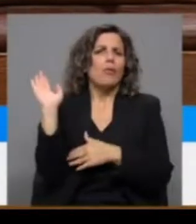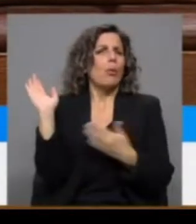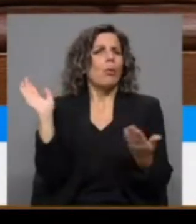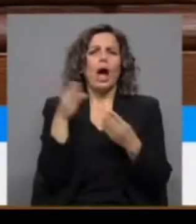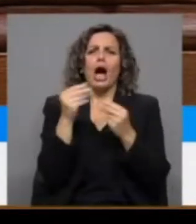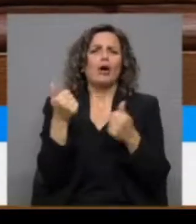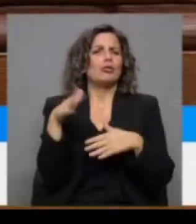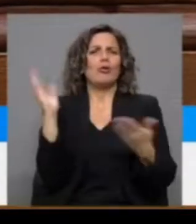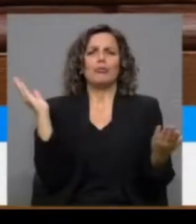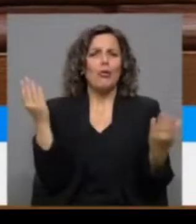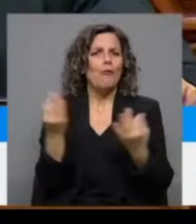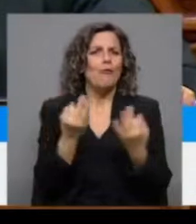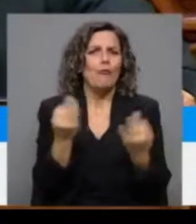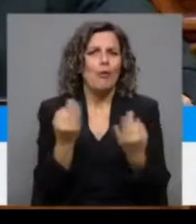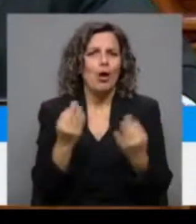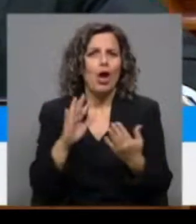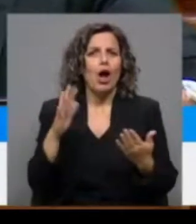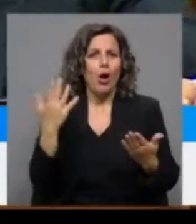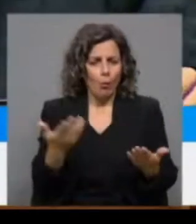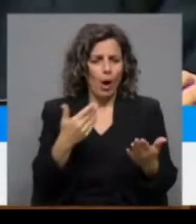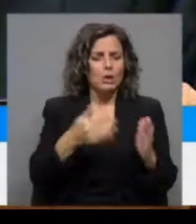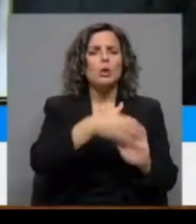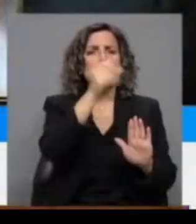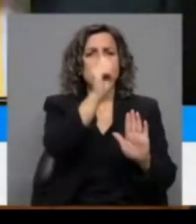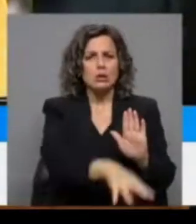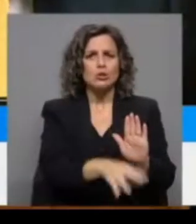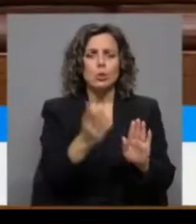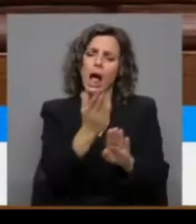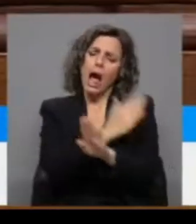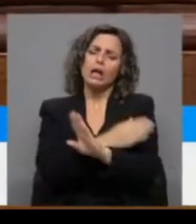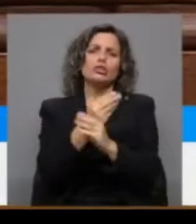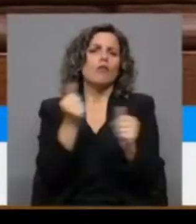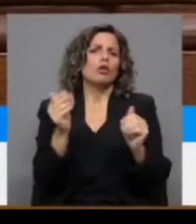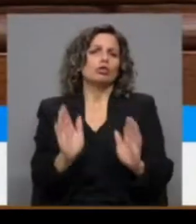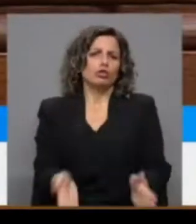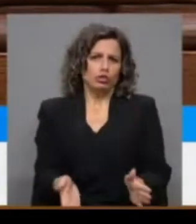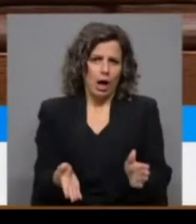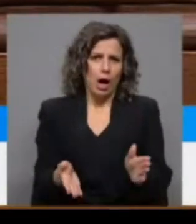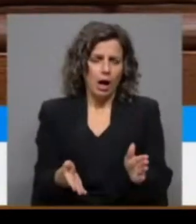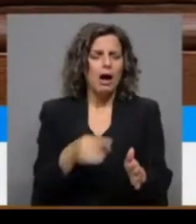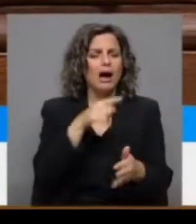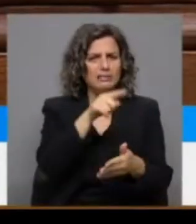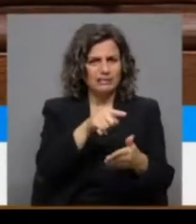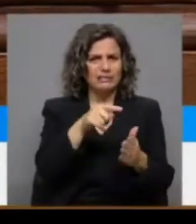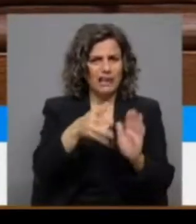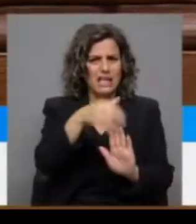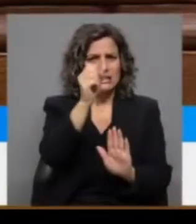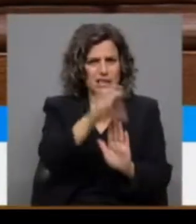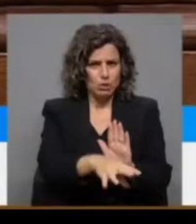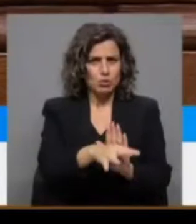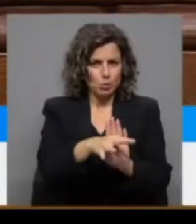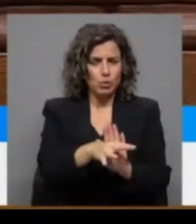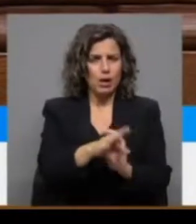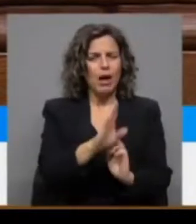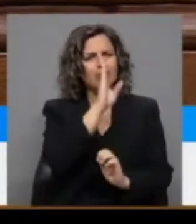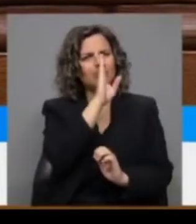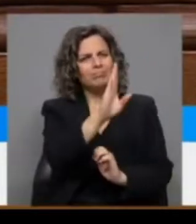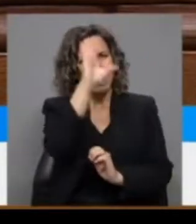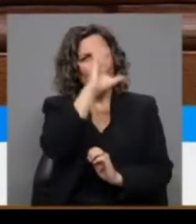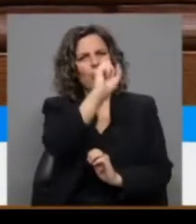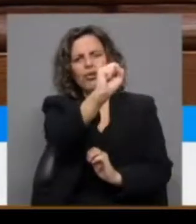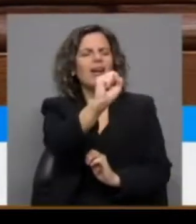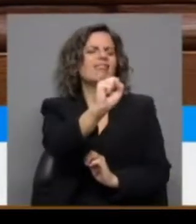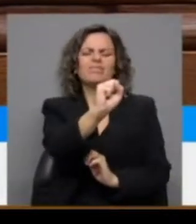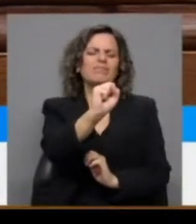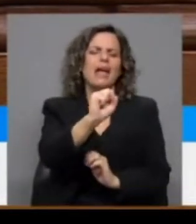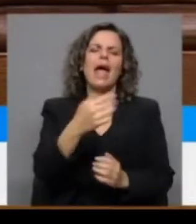véspera da própria apresentação da moção de censura. Esta moção de censura, mais do que dirigida ao Governo, é um exercício de